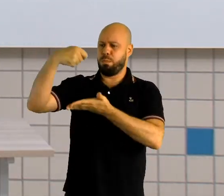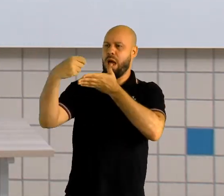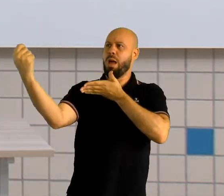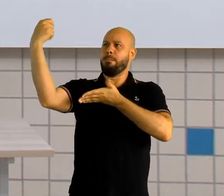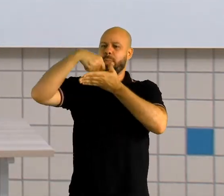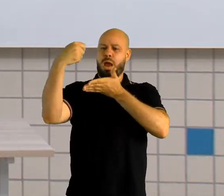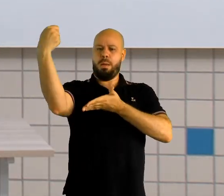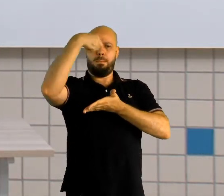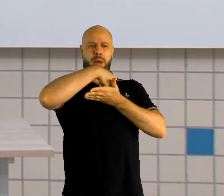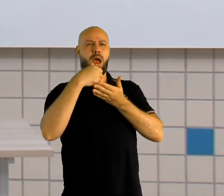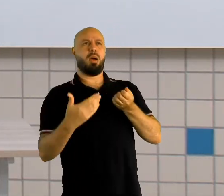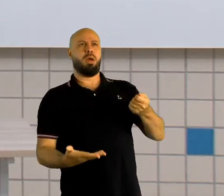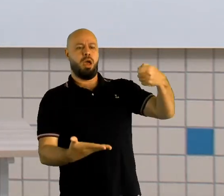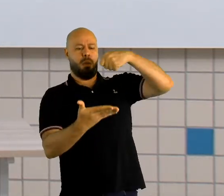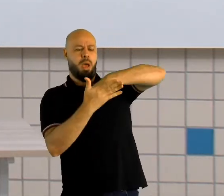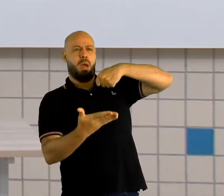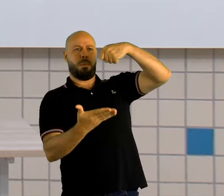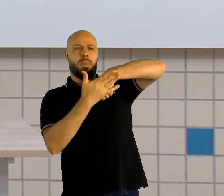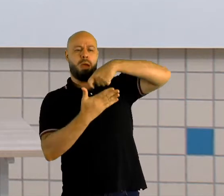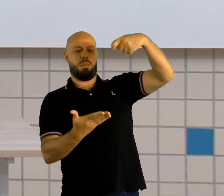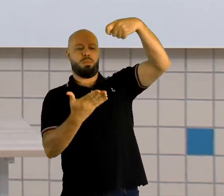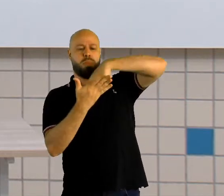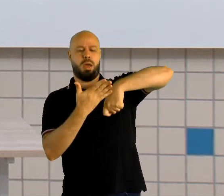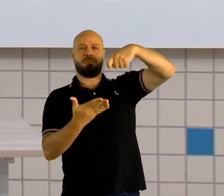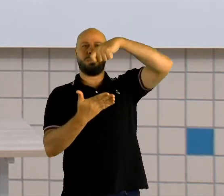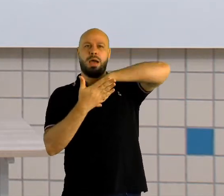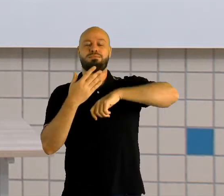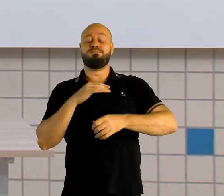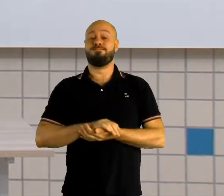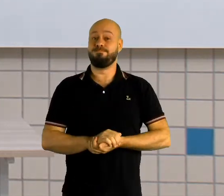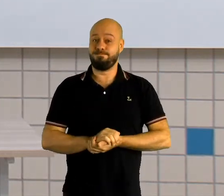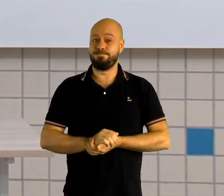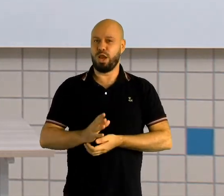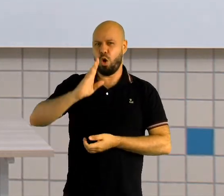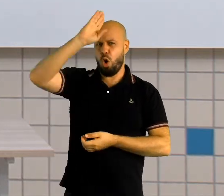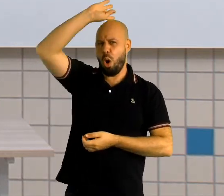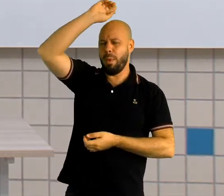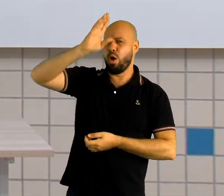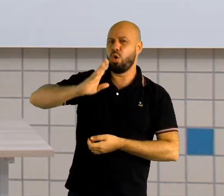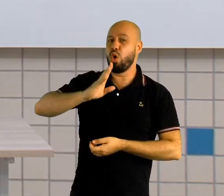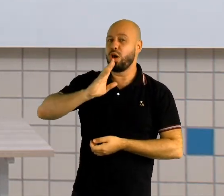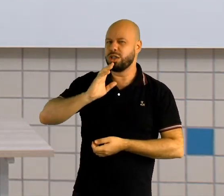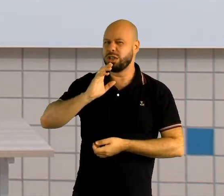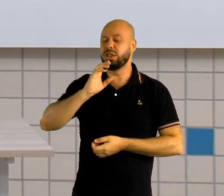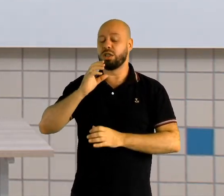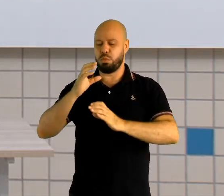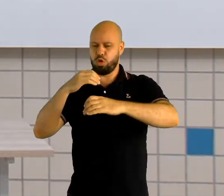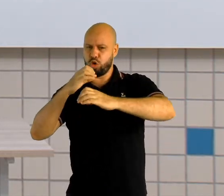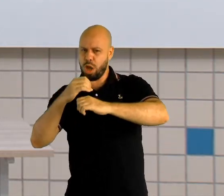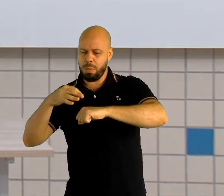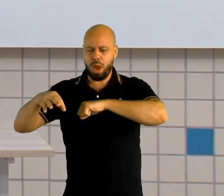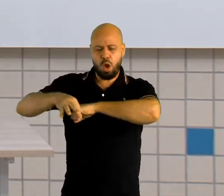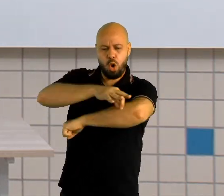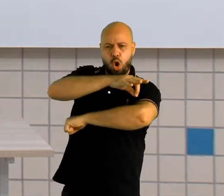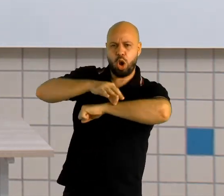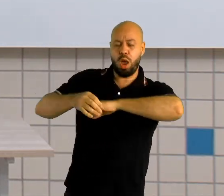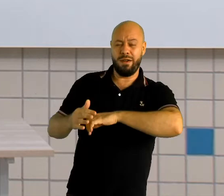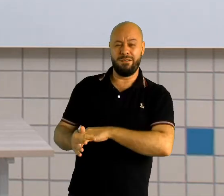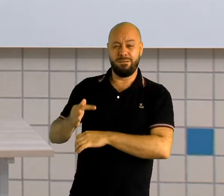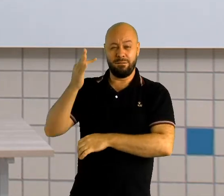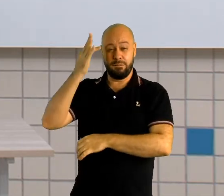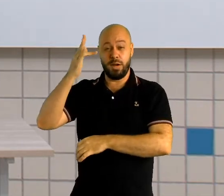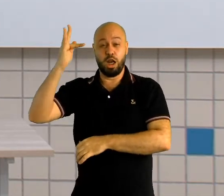do Império Romano. Os romanos conheciam muito bem a engenharia, a arquitetura, a filosofia,